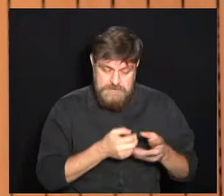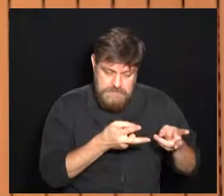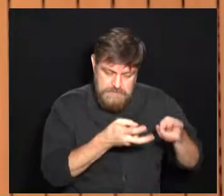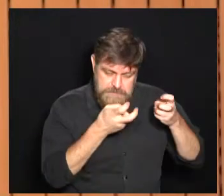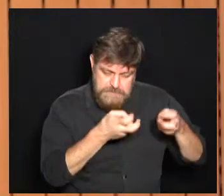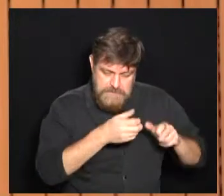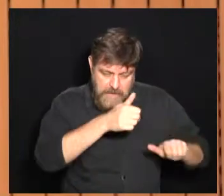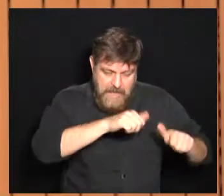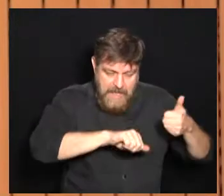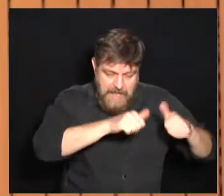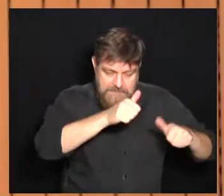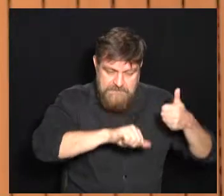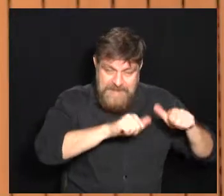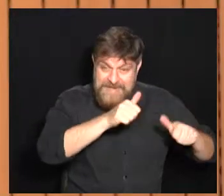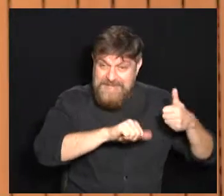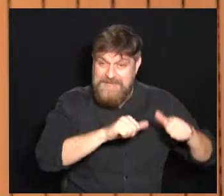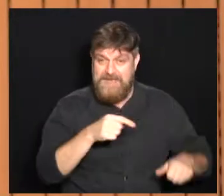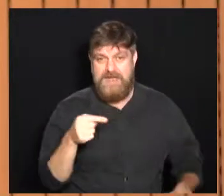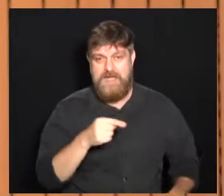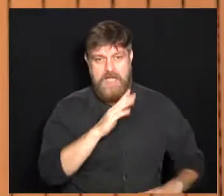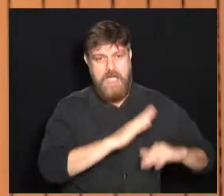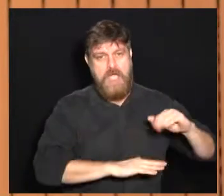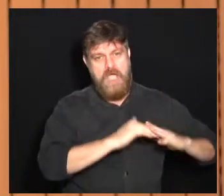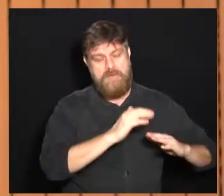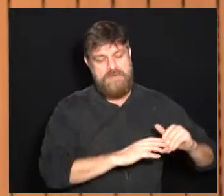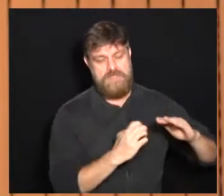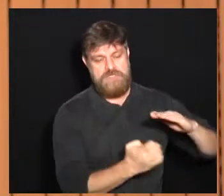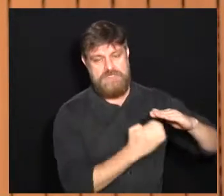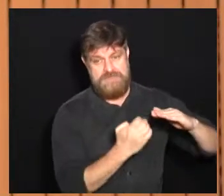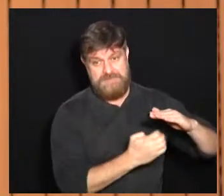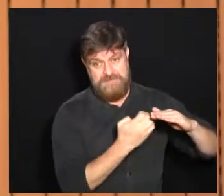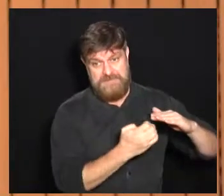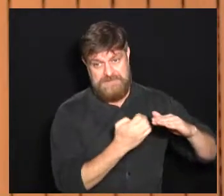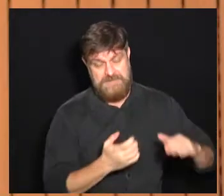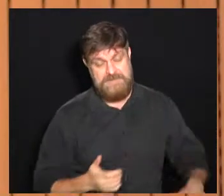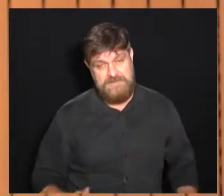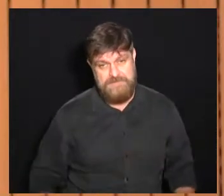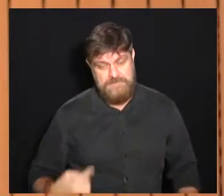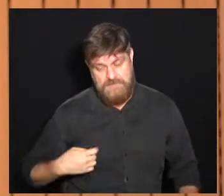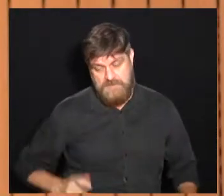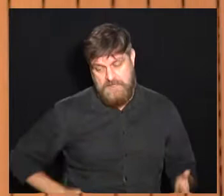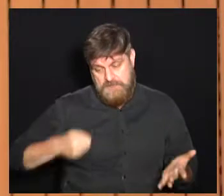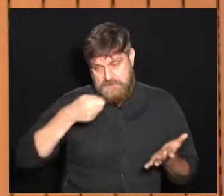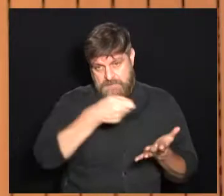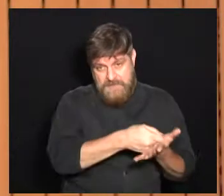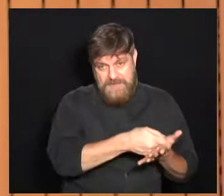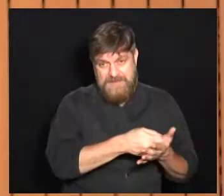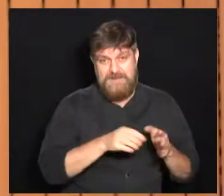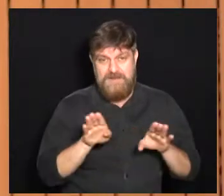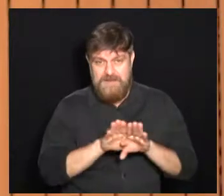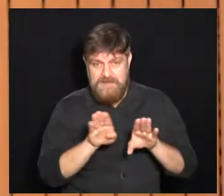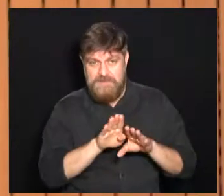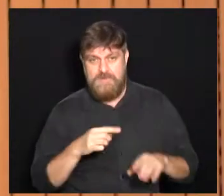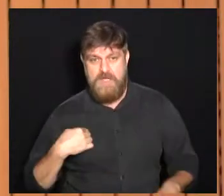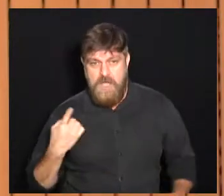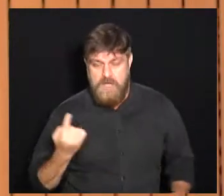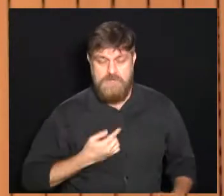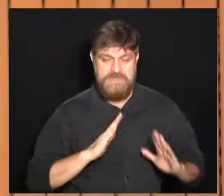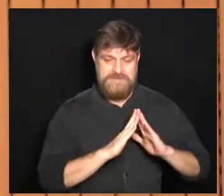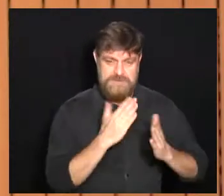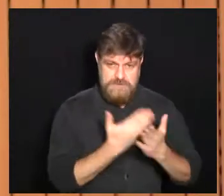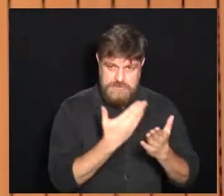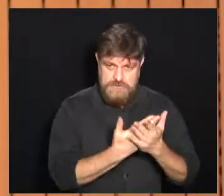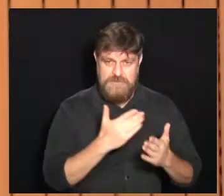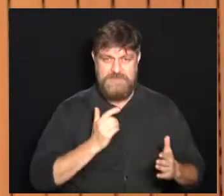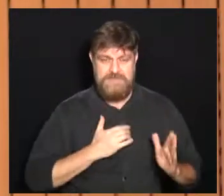de analisar e de avaliar todas as contas, tá, que são prestadas, inclusive das nossas escolas, com